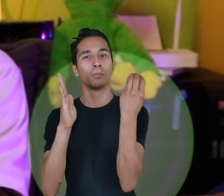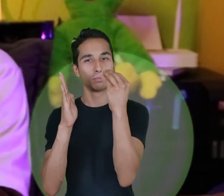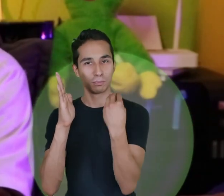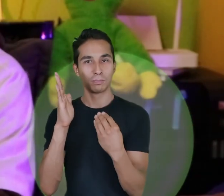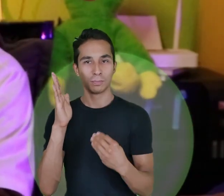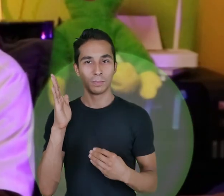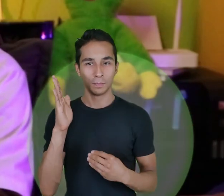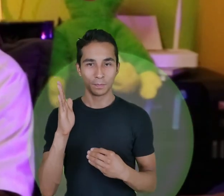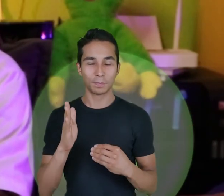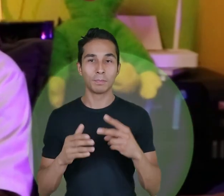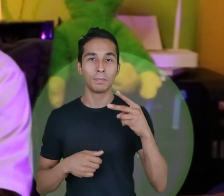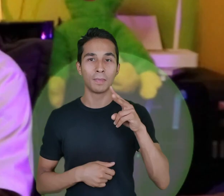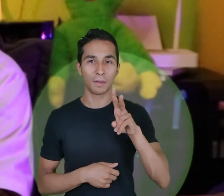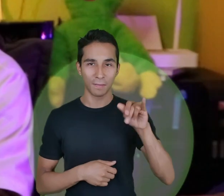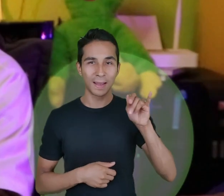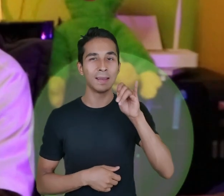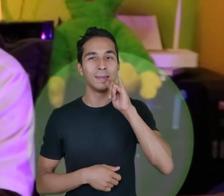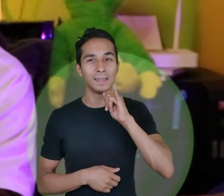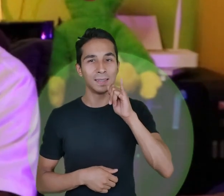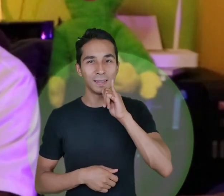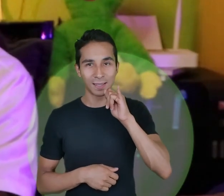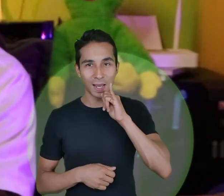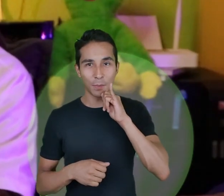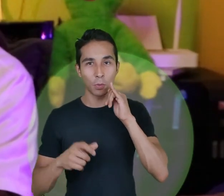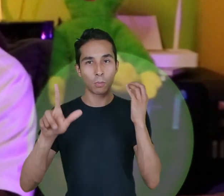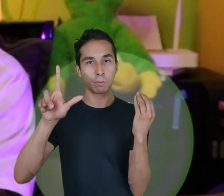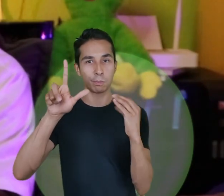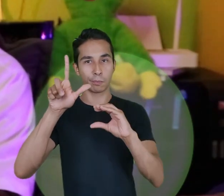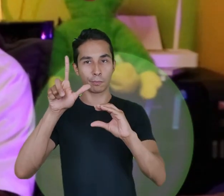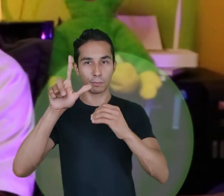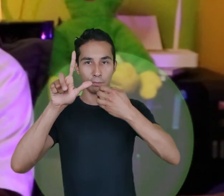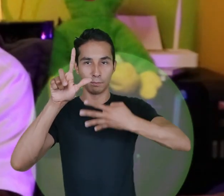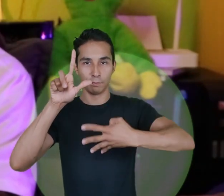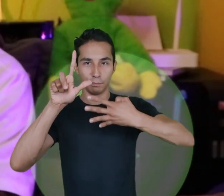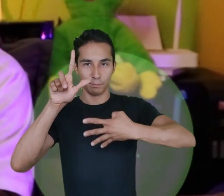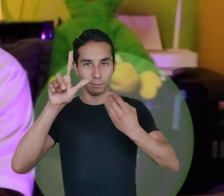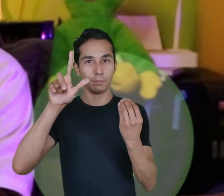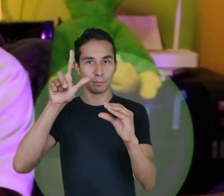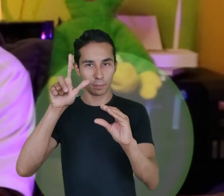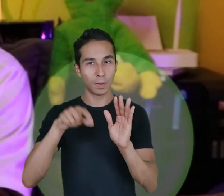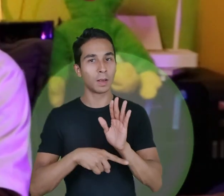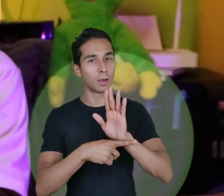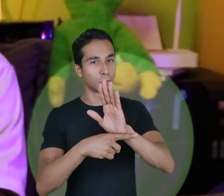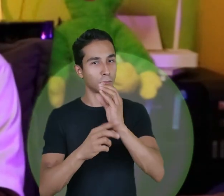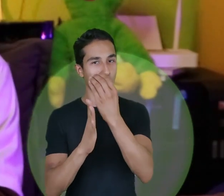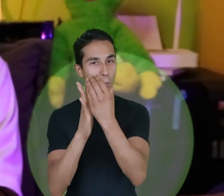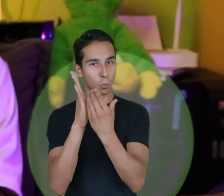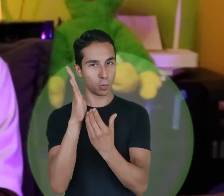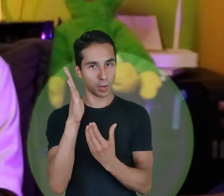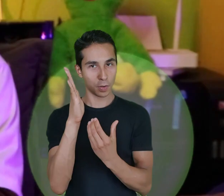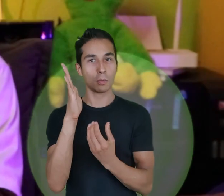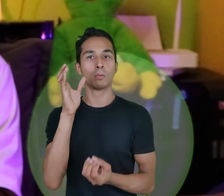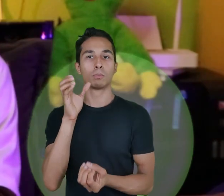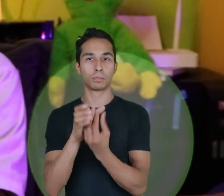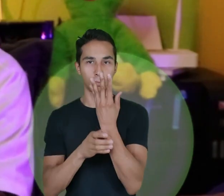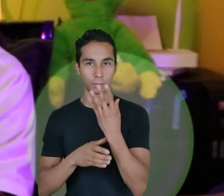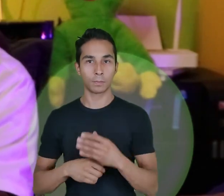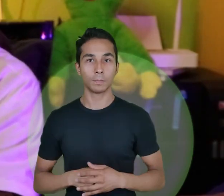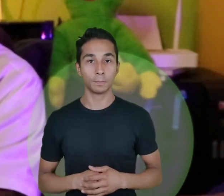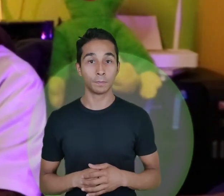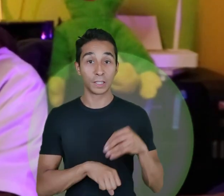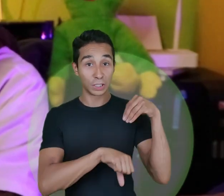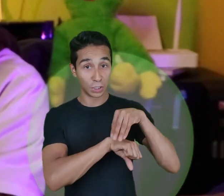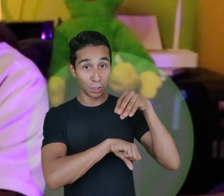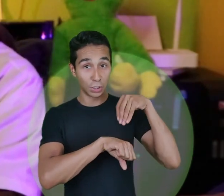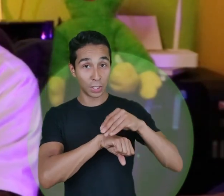aqui, mas a gente vai estar deixando aqui na descrição alguns exemplos e maneiras de estar fazendo esse currículo e esse portfólio para você. E se